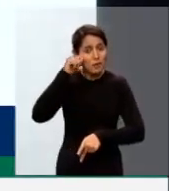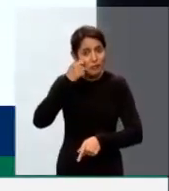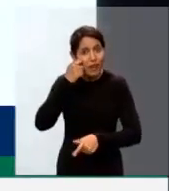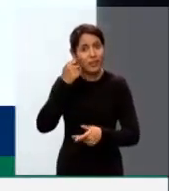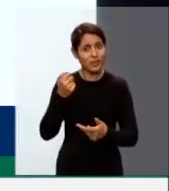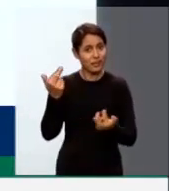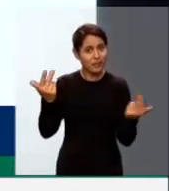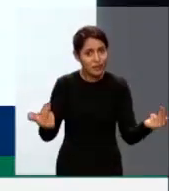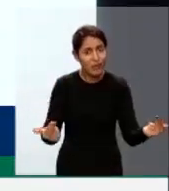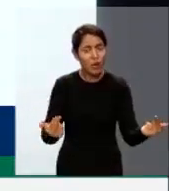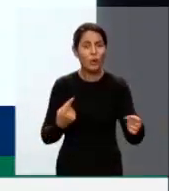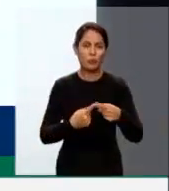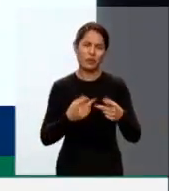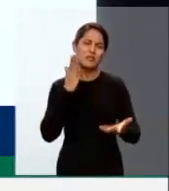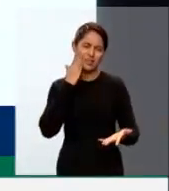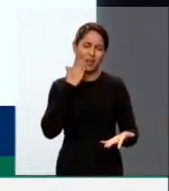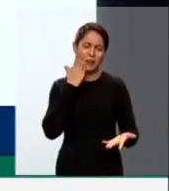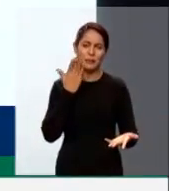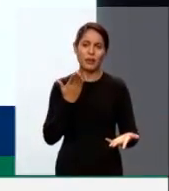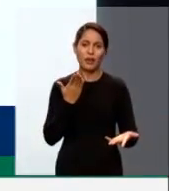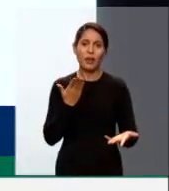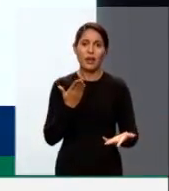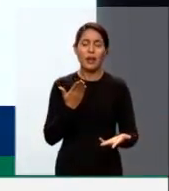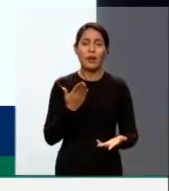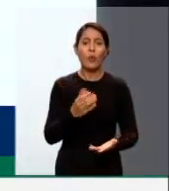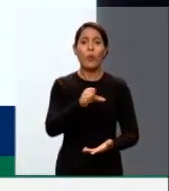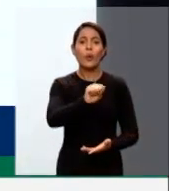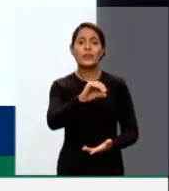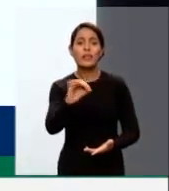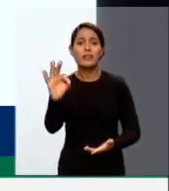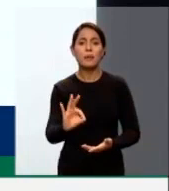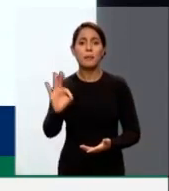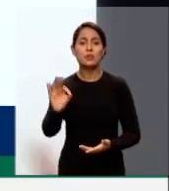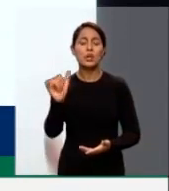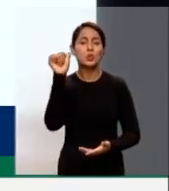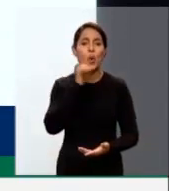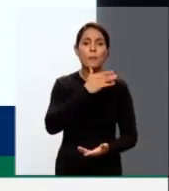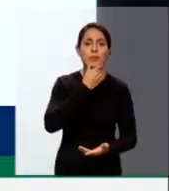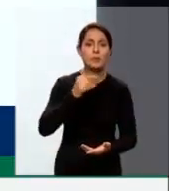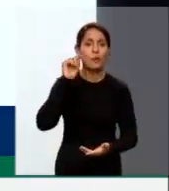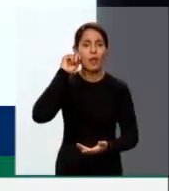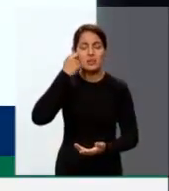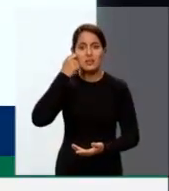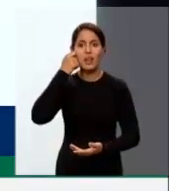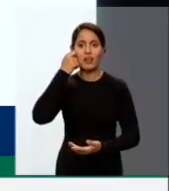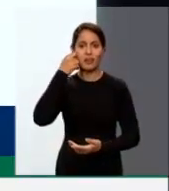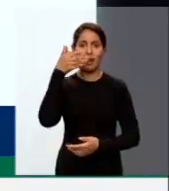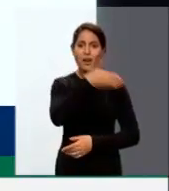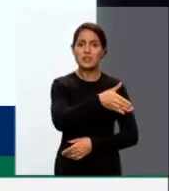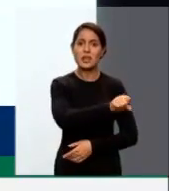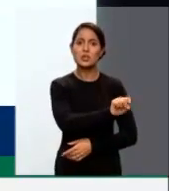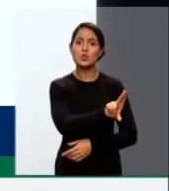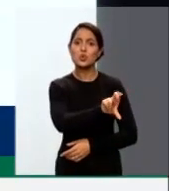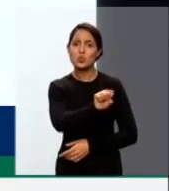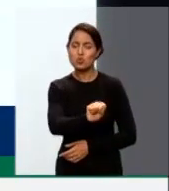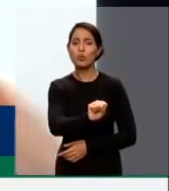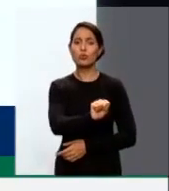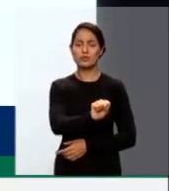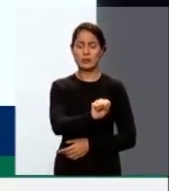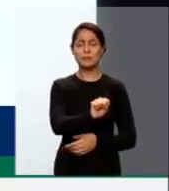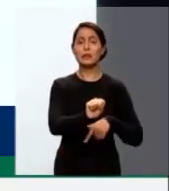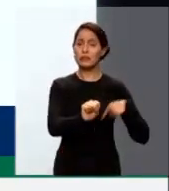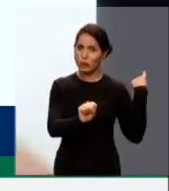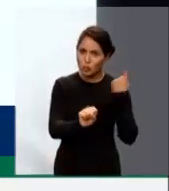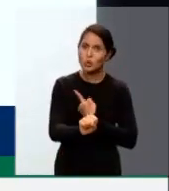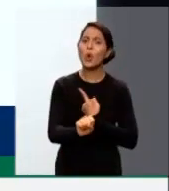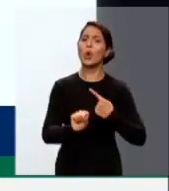A gente sabe que 80% de negros e negras utiliza o SUS, e por isso defender